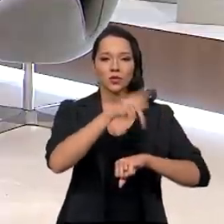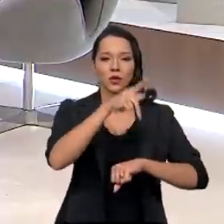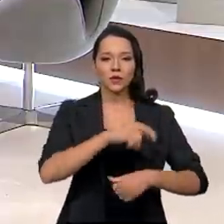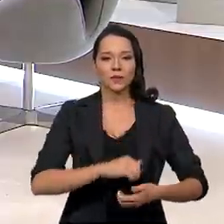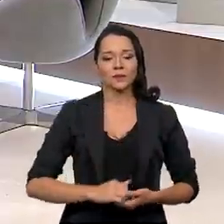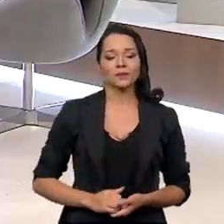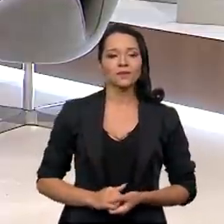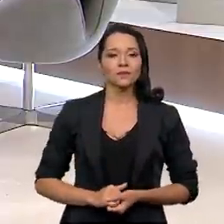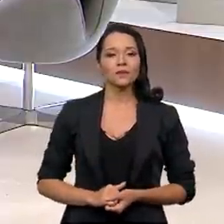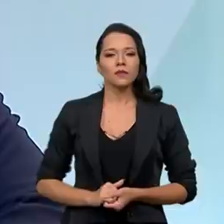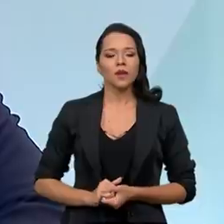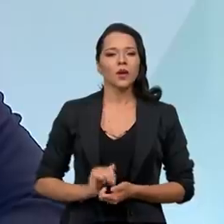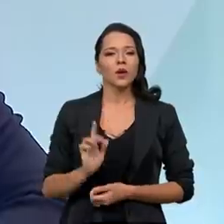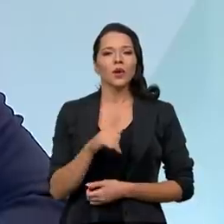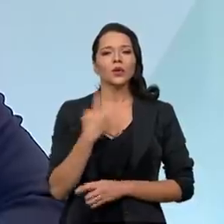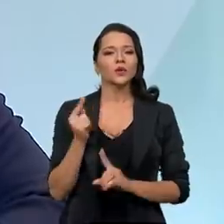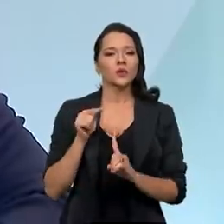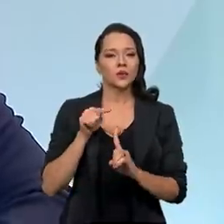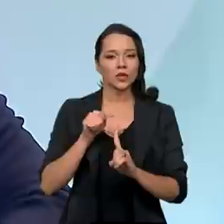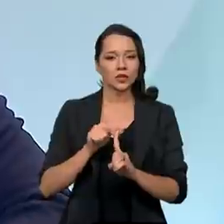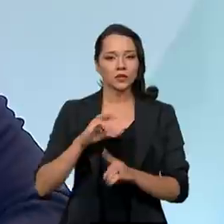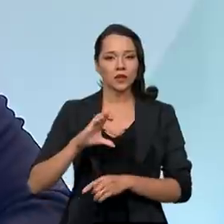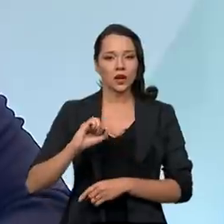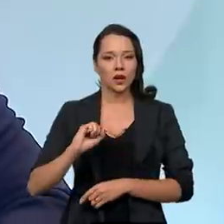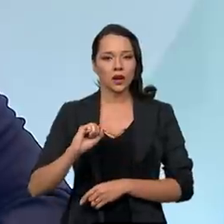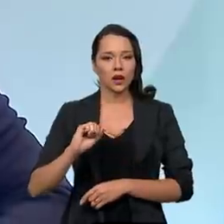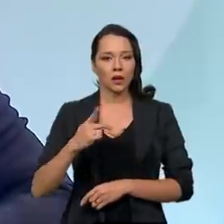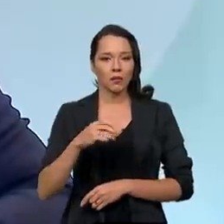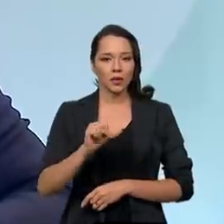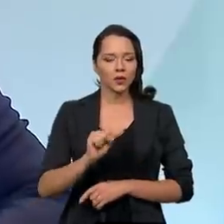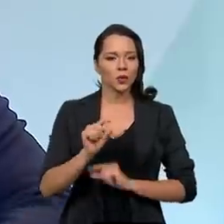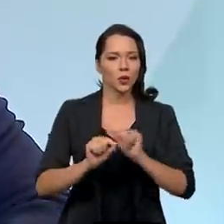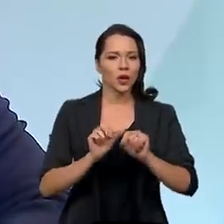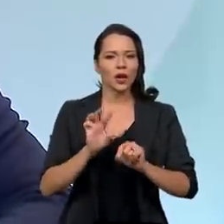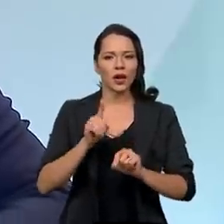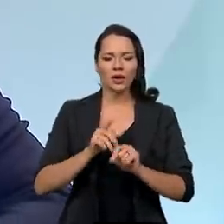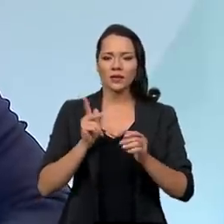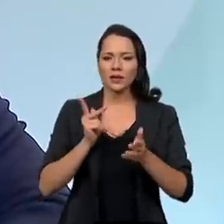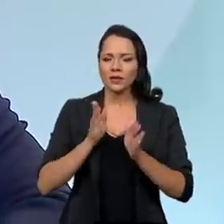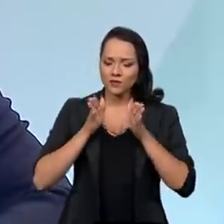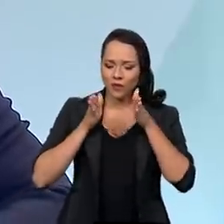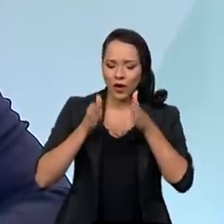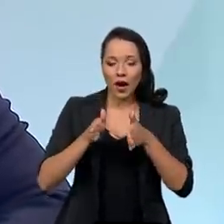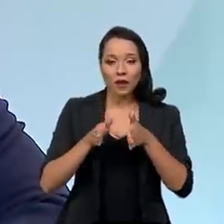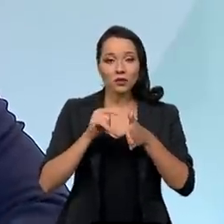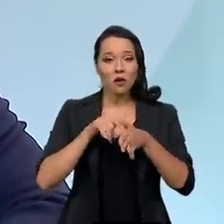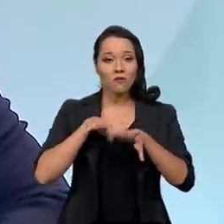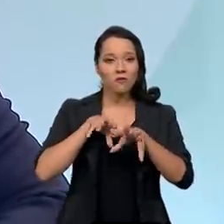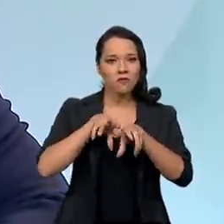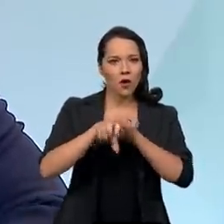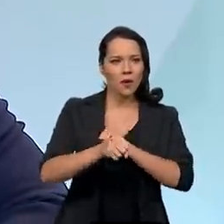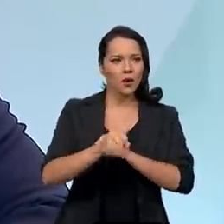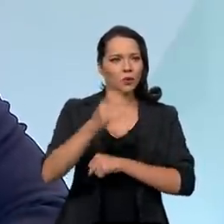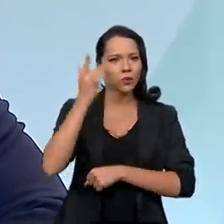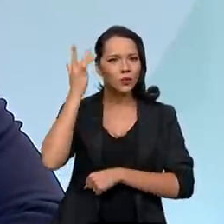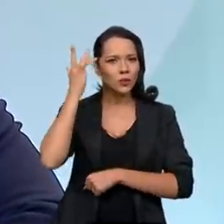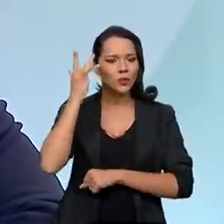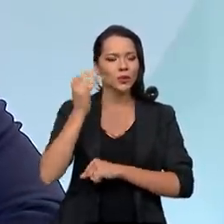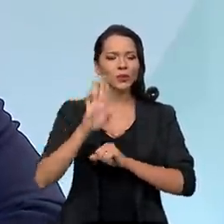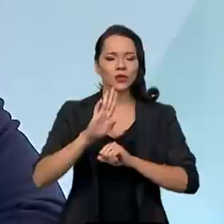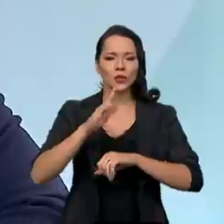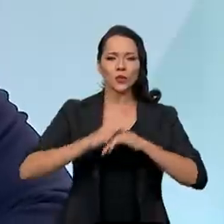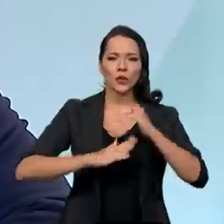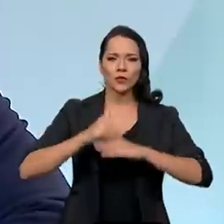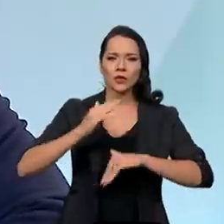Pós-Graduação. Nosso objetivo, o objetivo da CAPES, centra-se na alta formação de recursos